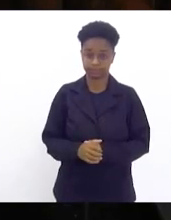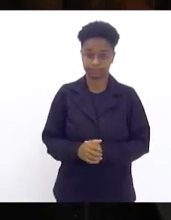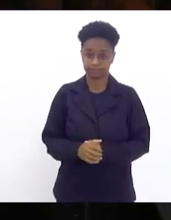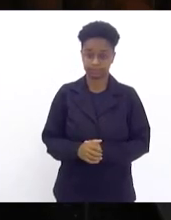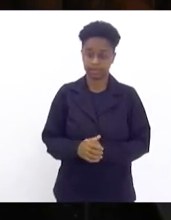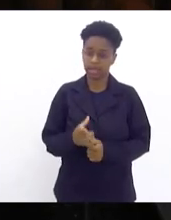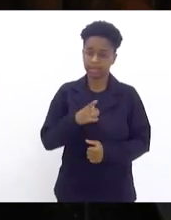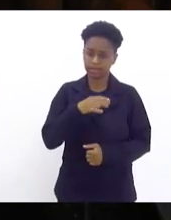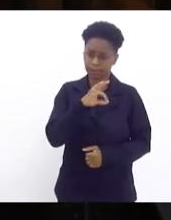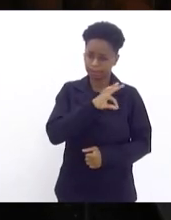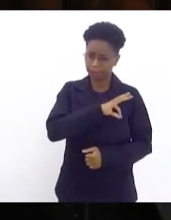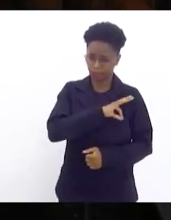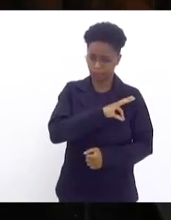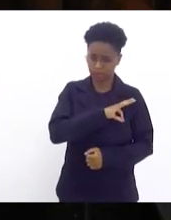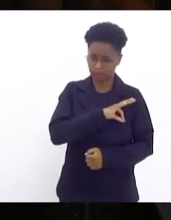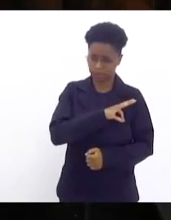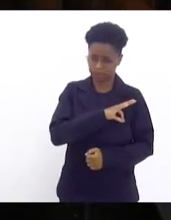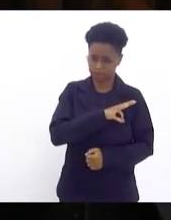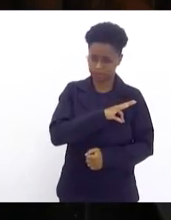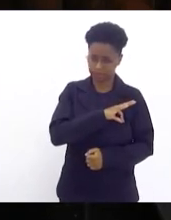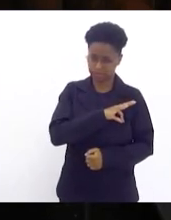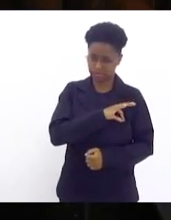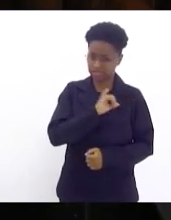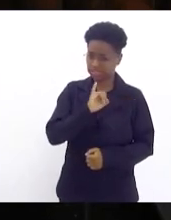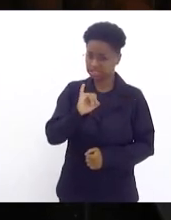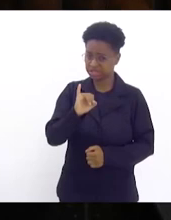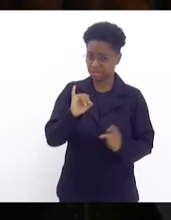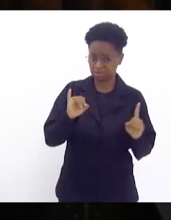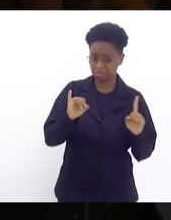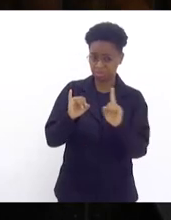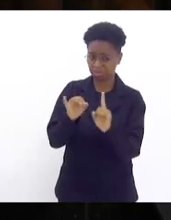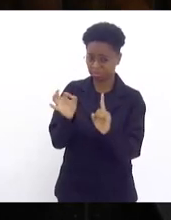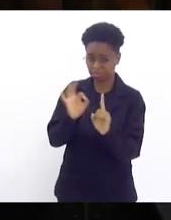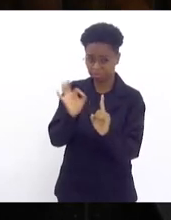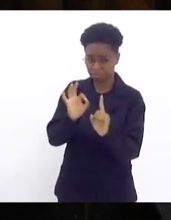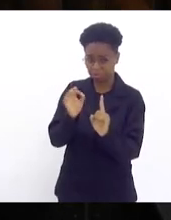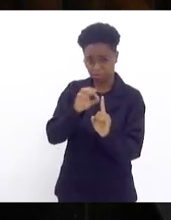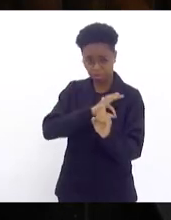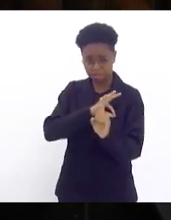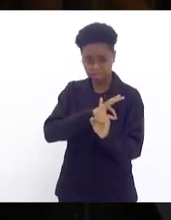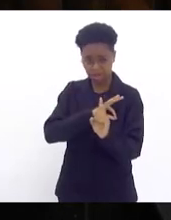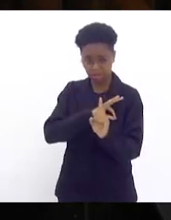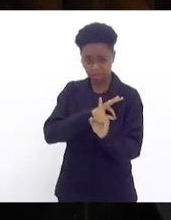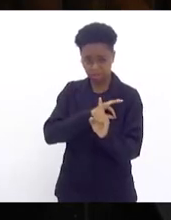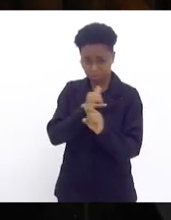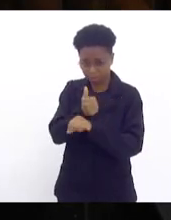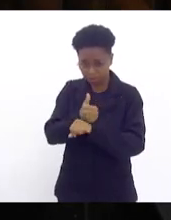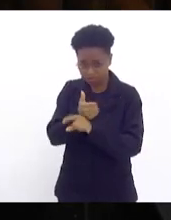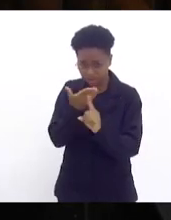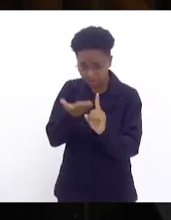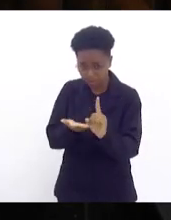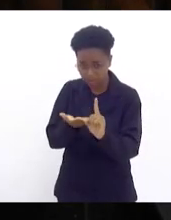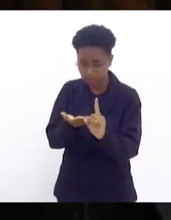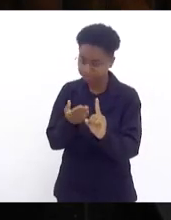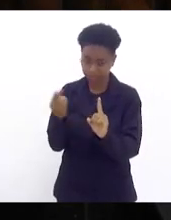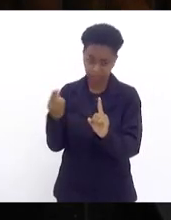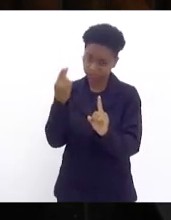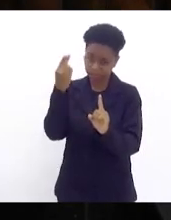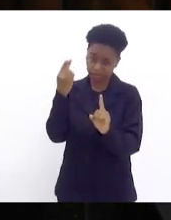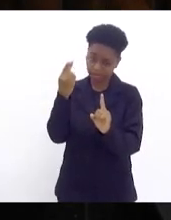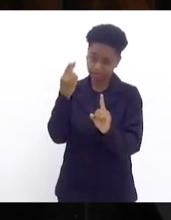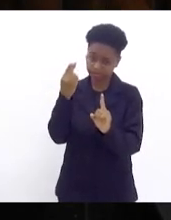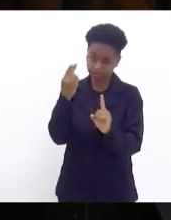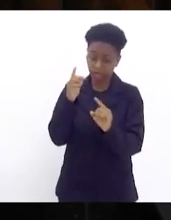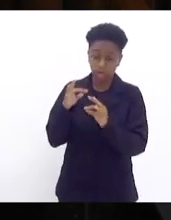polícia sem policial impossível todos nós queremos que